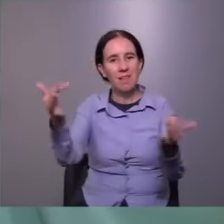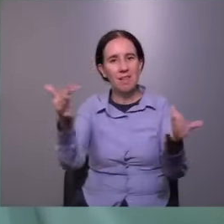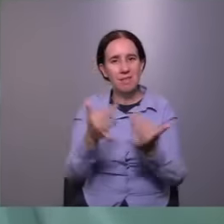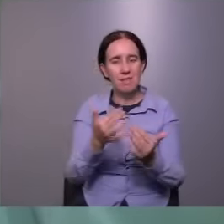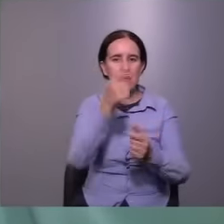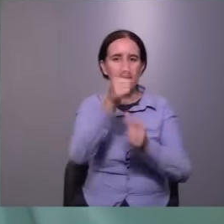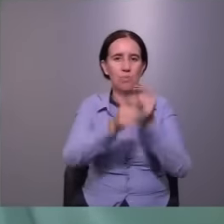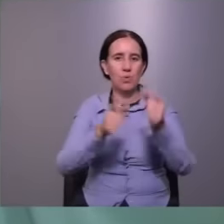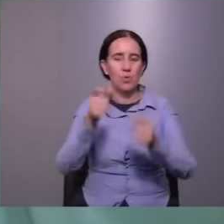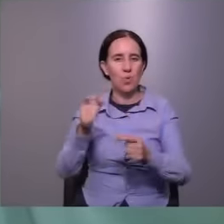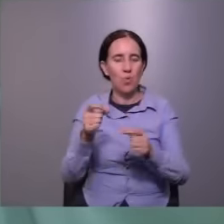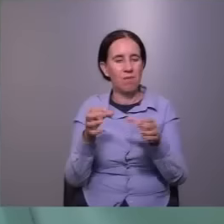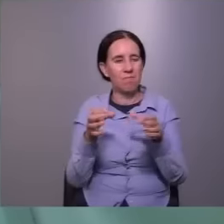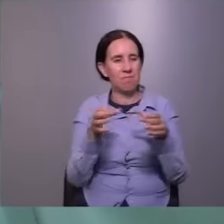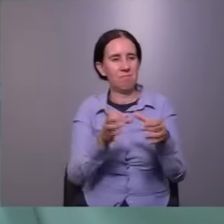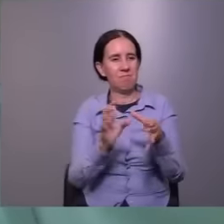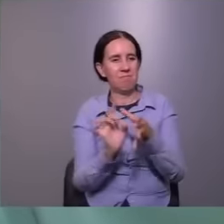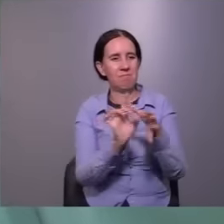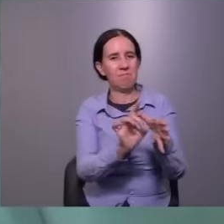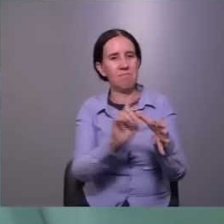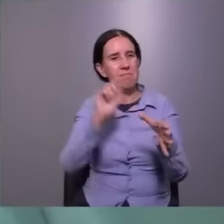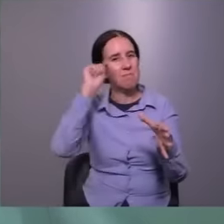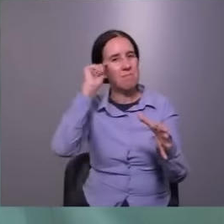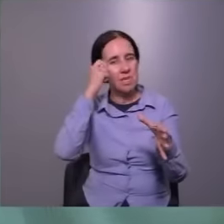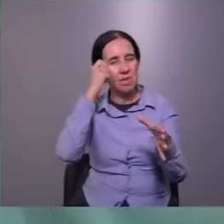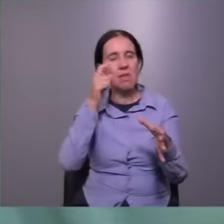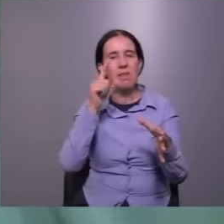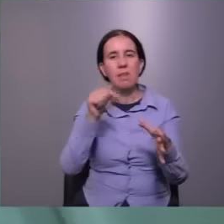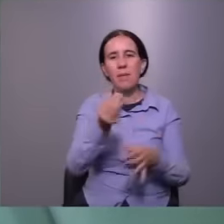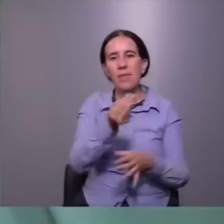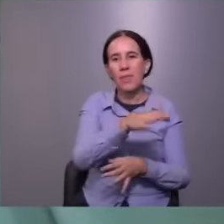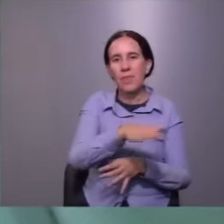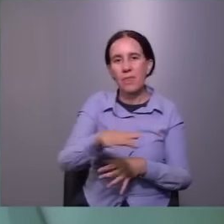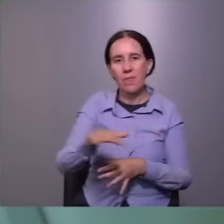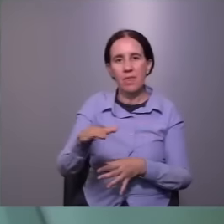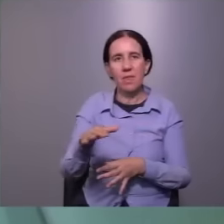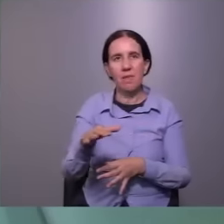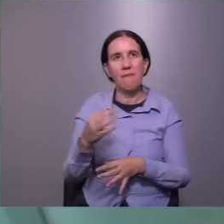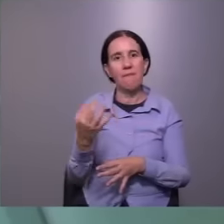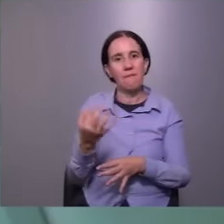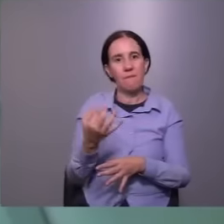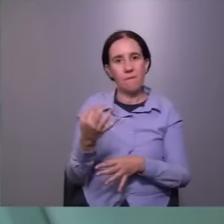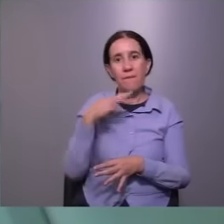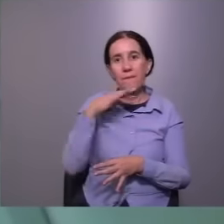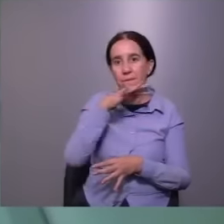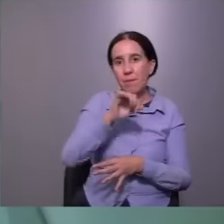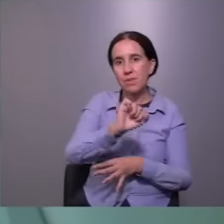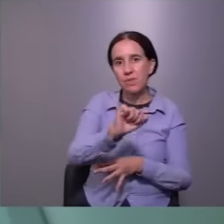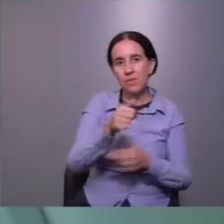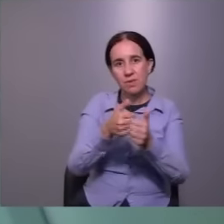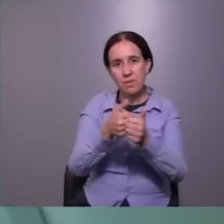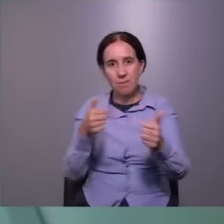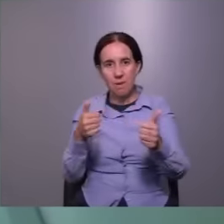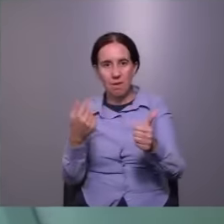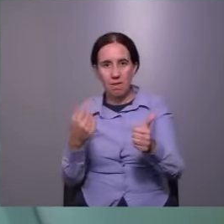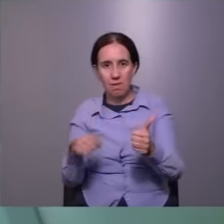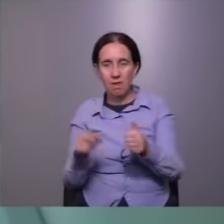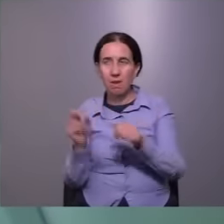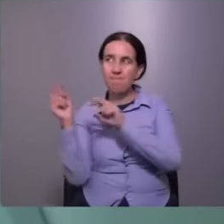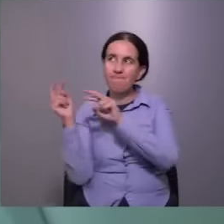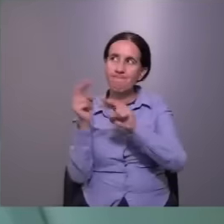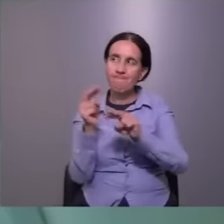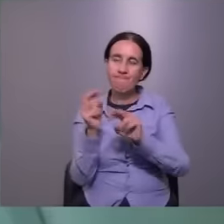refugiados e os exilados, para os imigrantes, para as vítimas da segregação